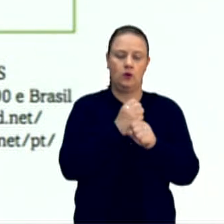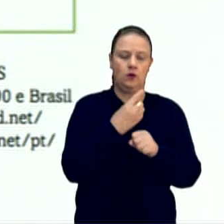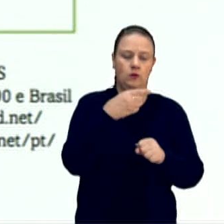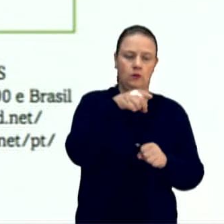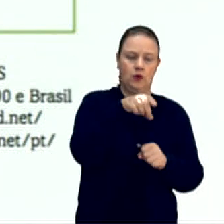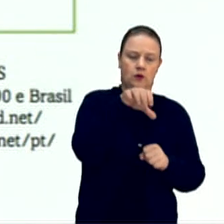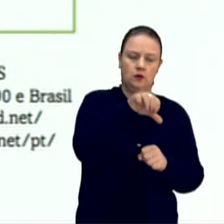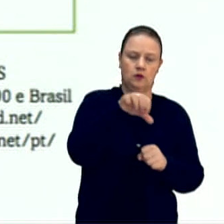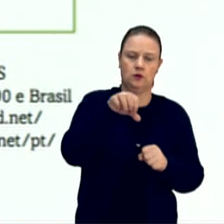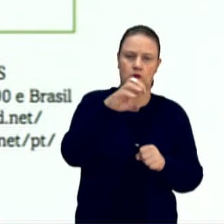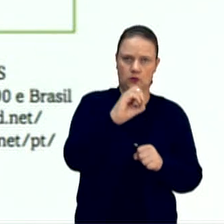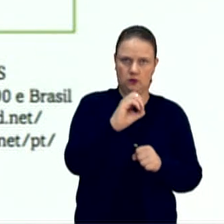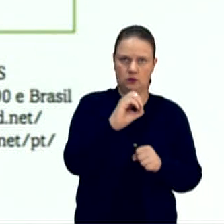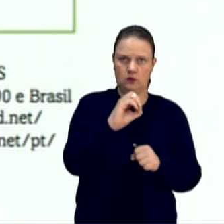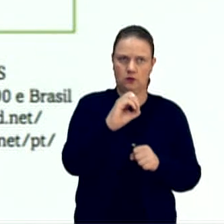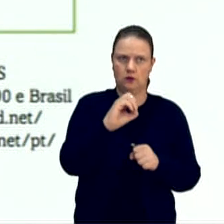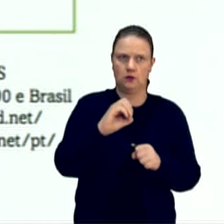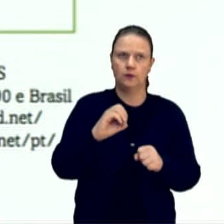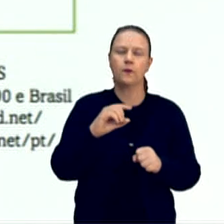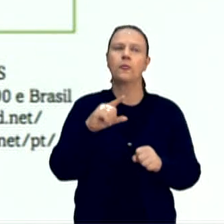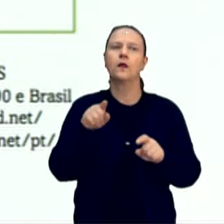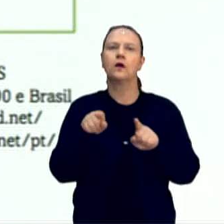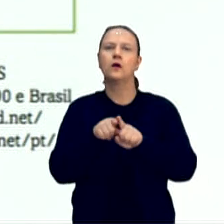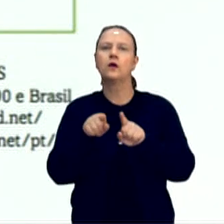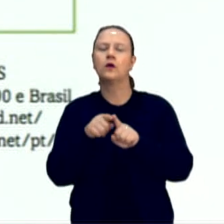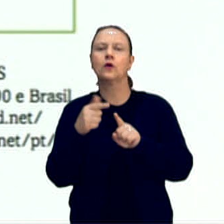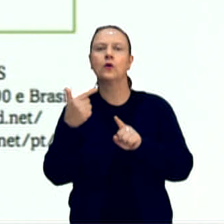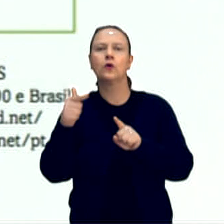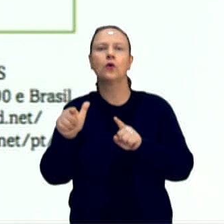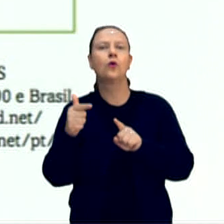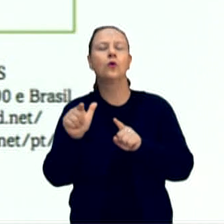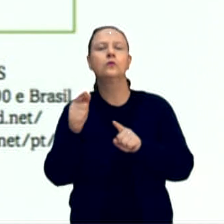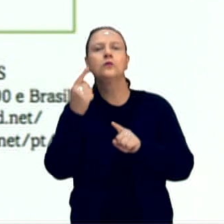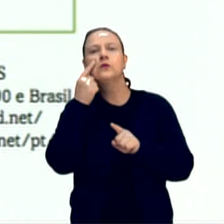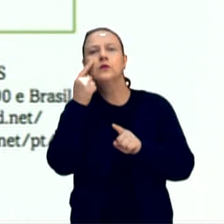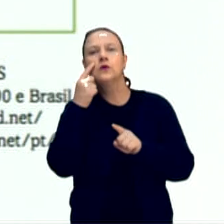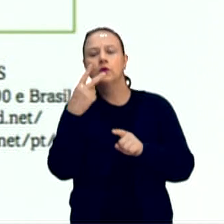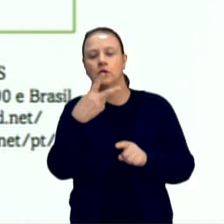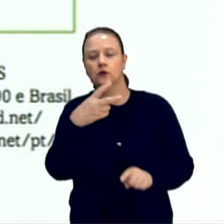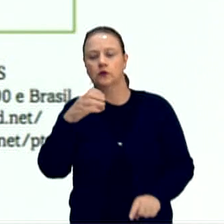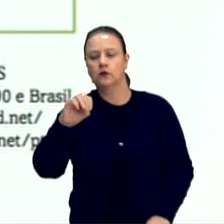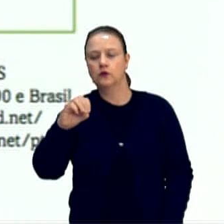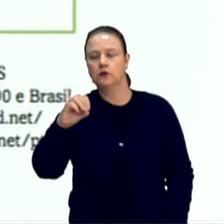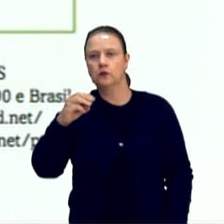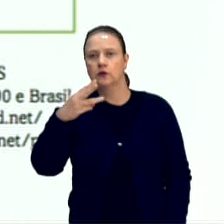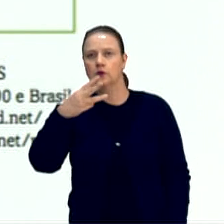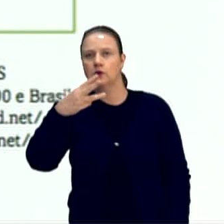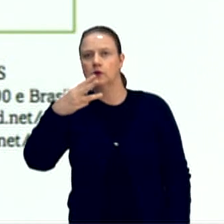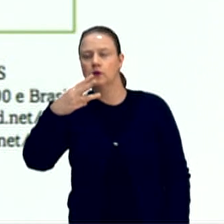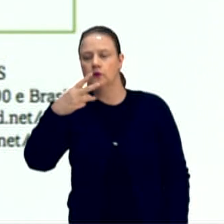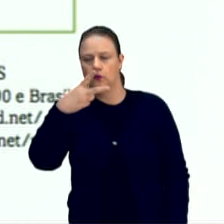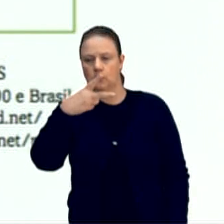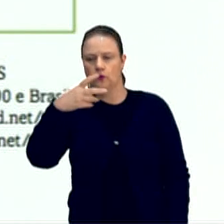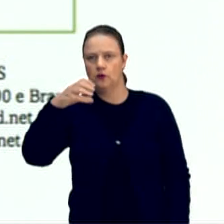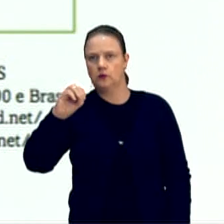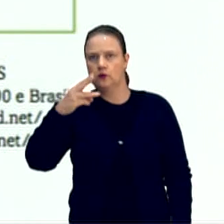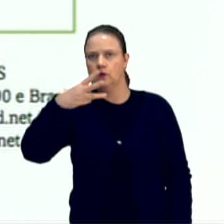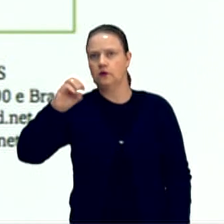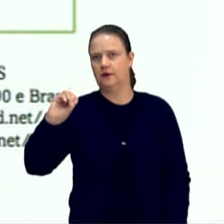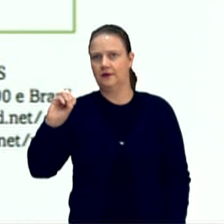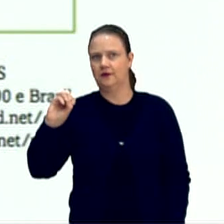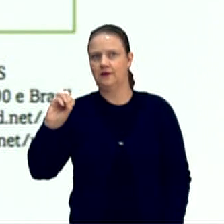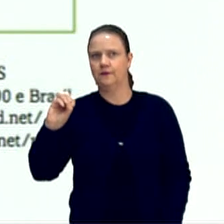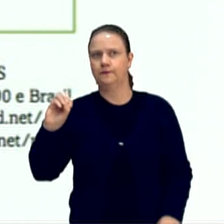1990, que é essa aqui em forma de pirâmide, e uma projeção para 2030, com estreitamento